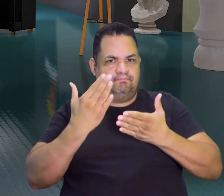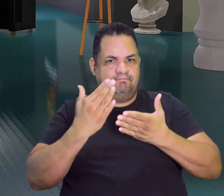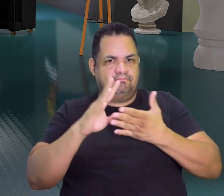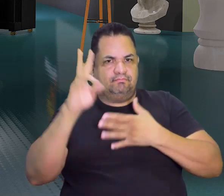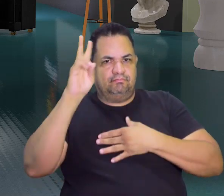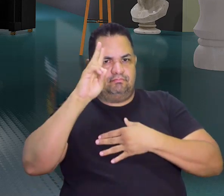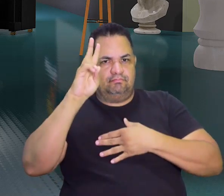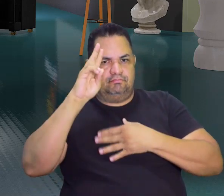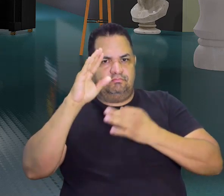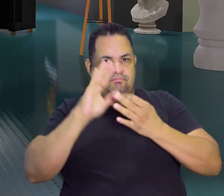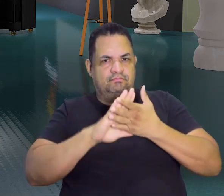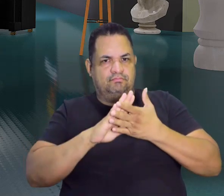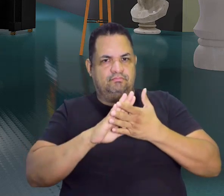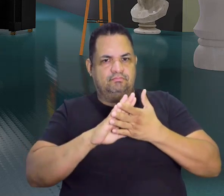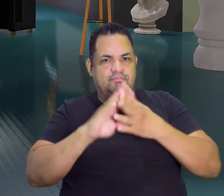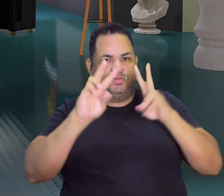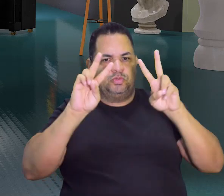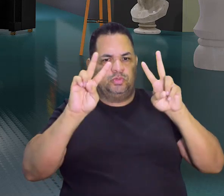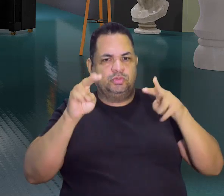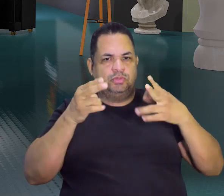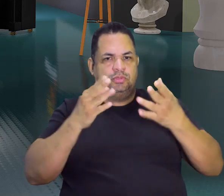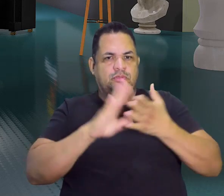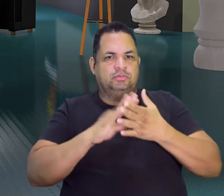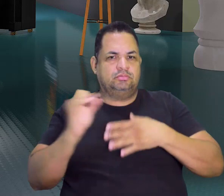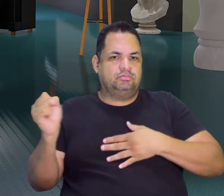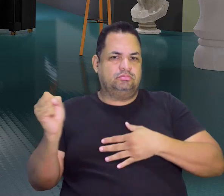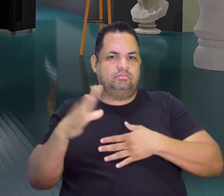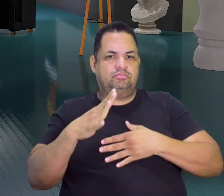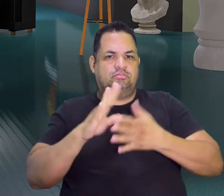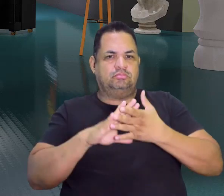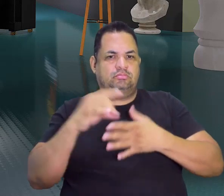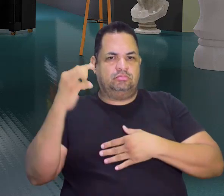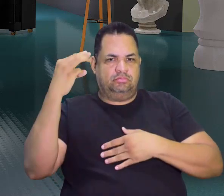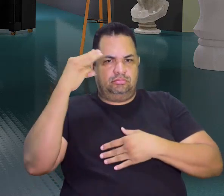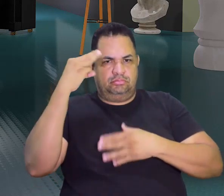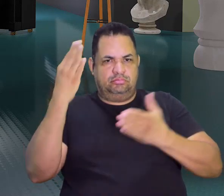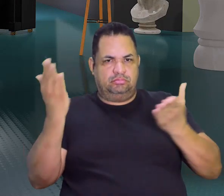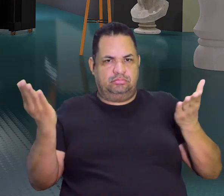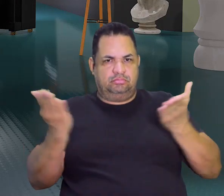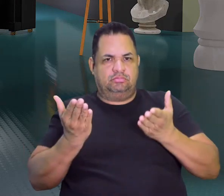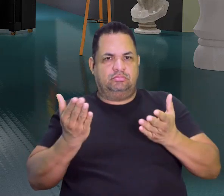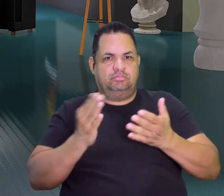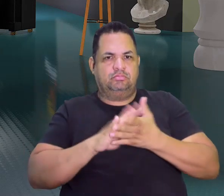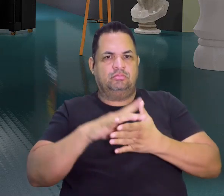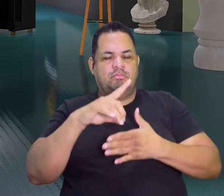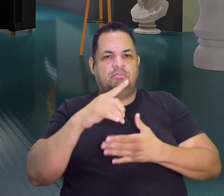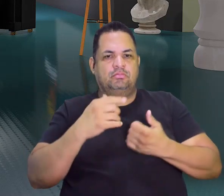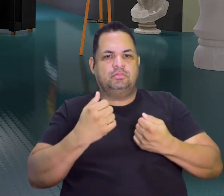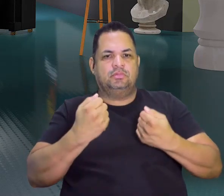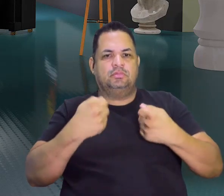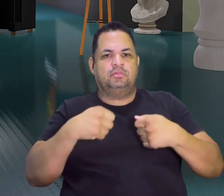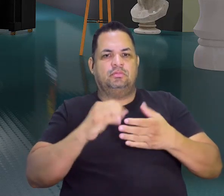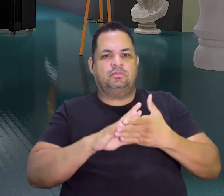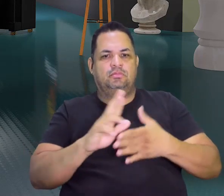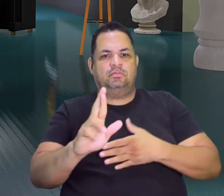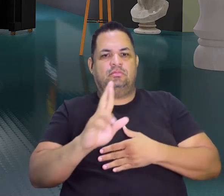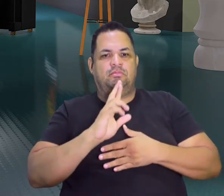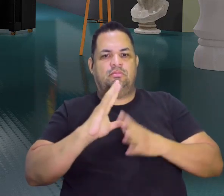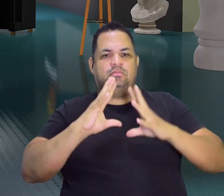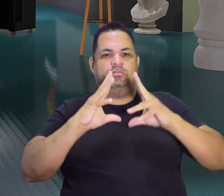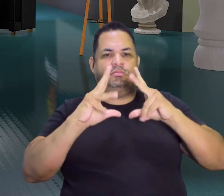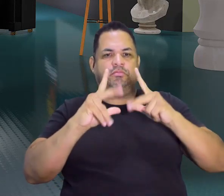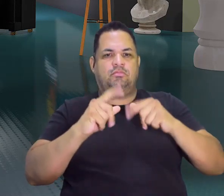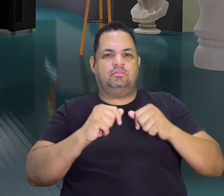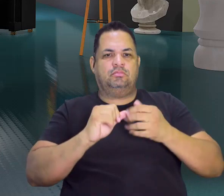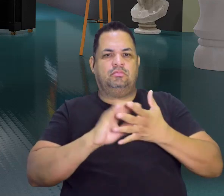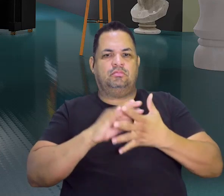refrescada, com a notícia ali bem renovada na sua mente, e aí você vai ter condição de responder todos